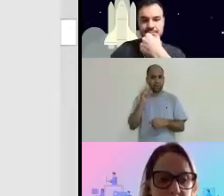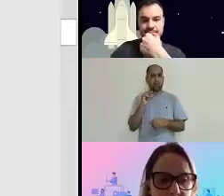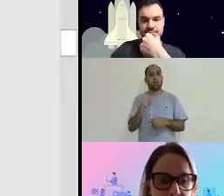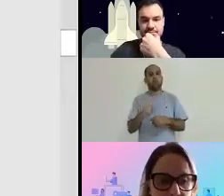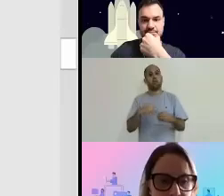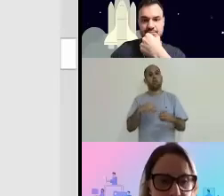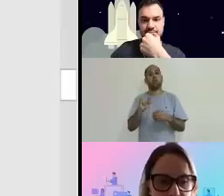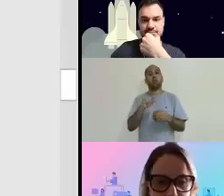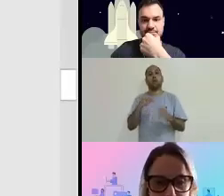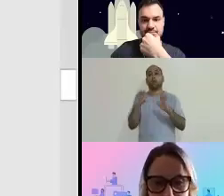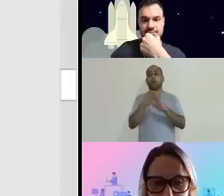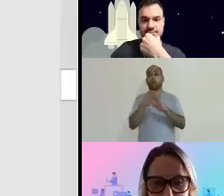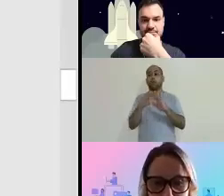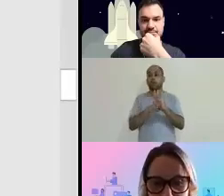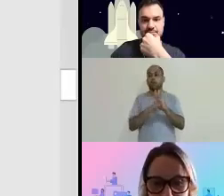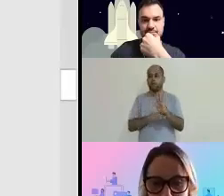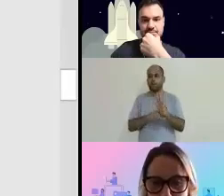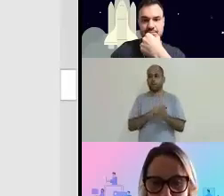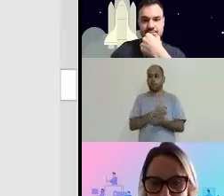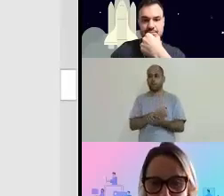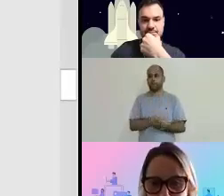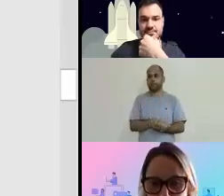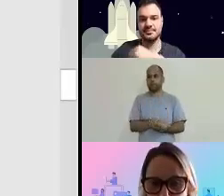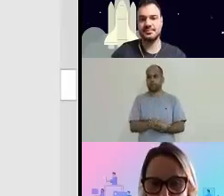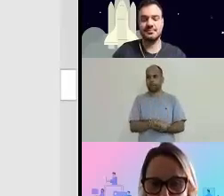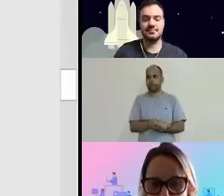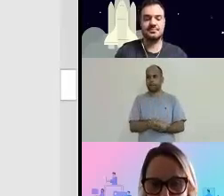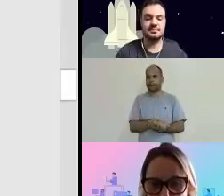que é o programa. Vamos lá.